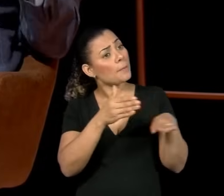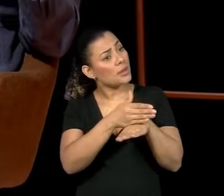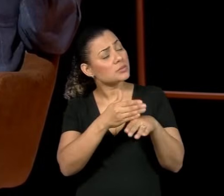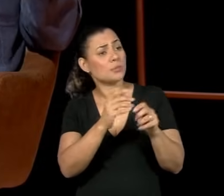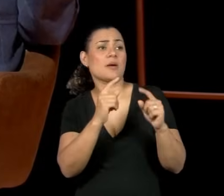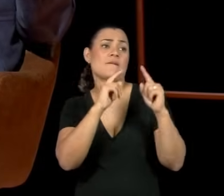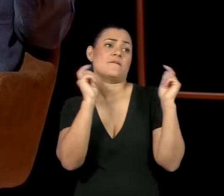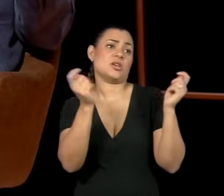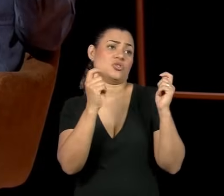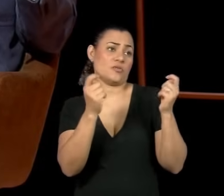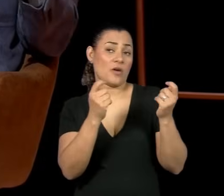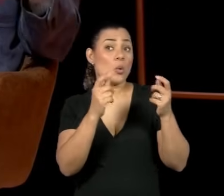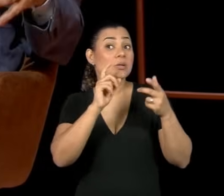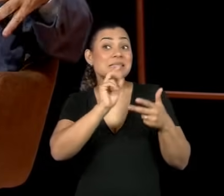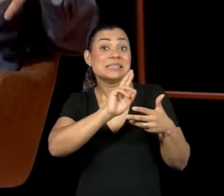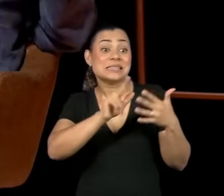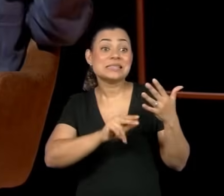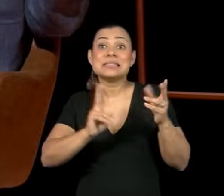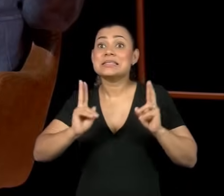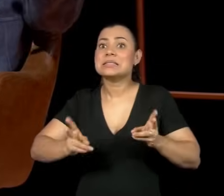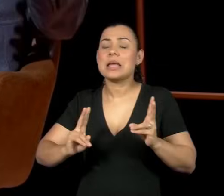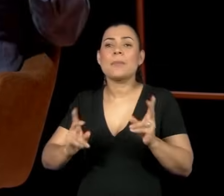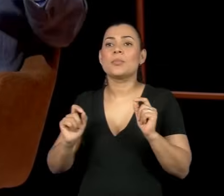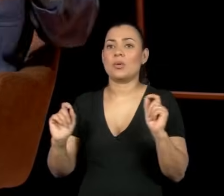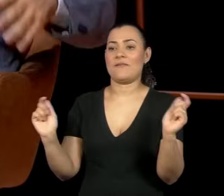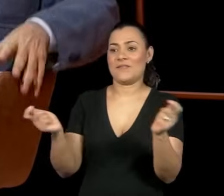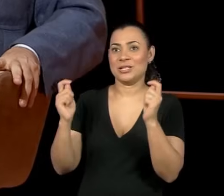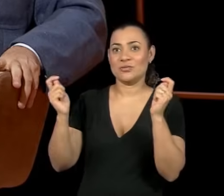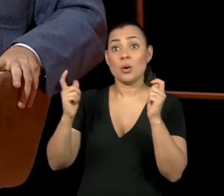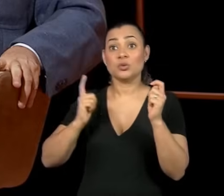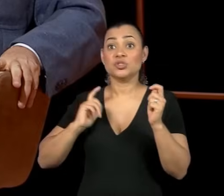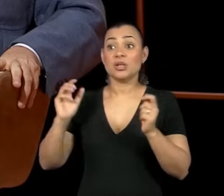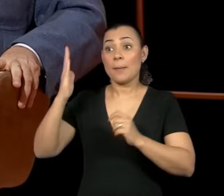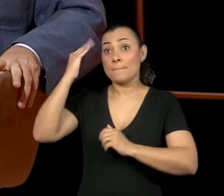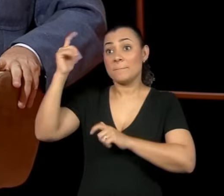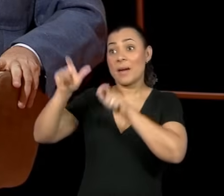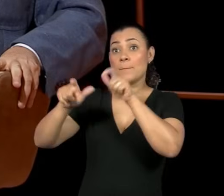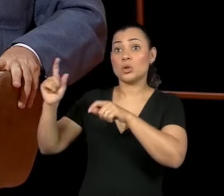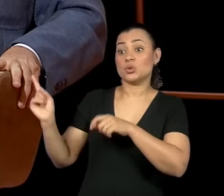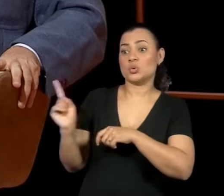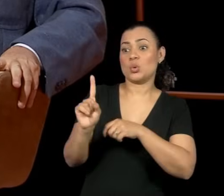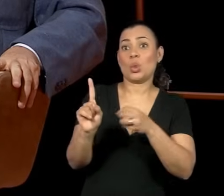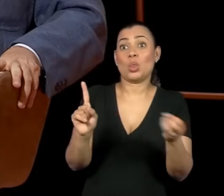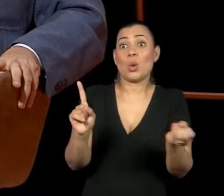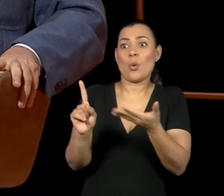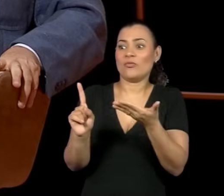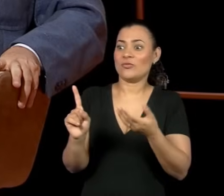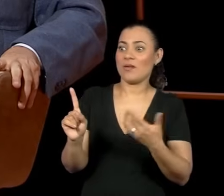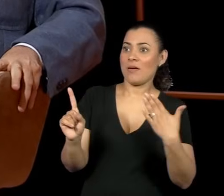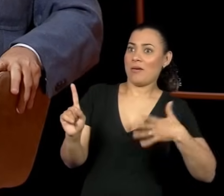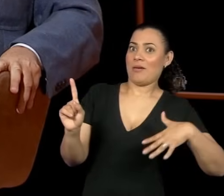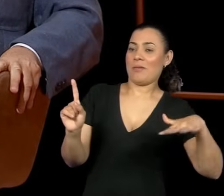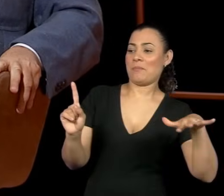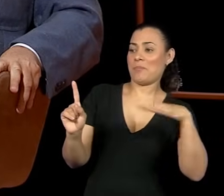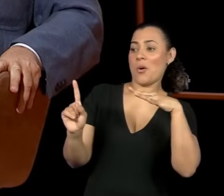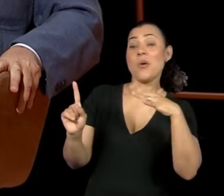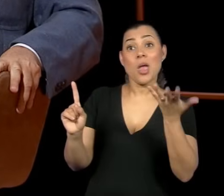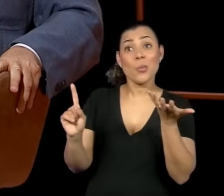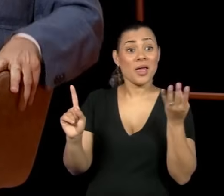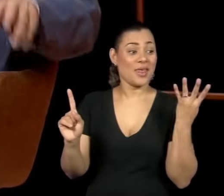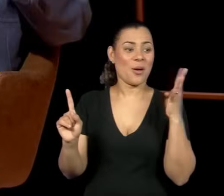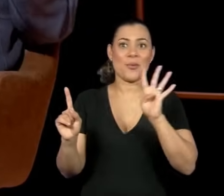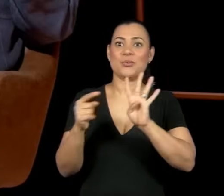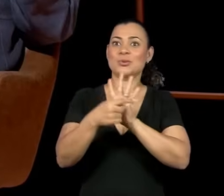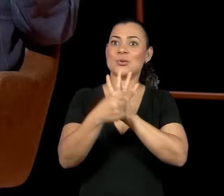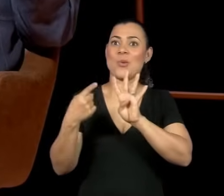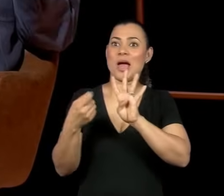sempre revelou novos artistas. A cada festival, um novo artista era revelado. Eu precisava colocar os 4 artistas. Ele falou